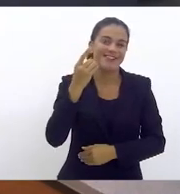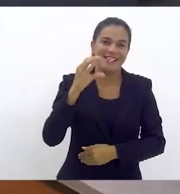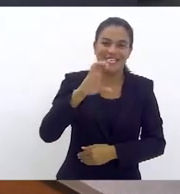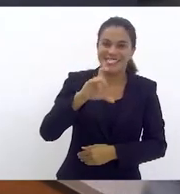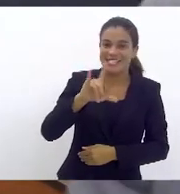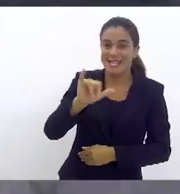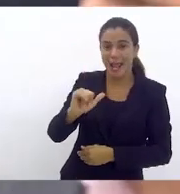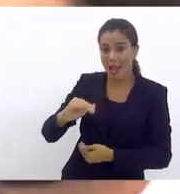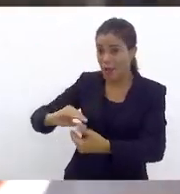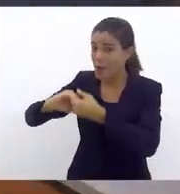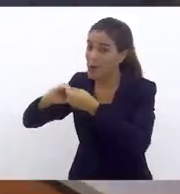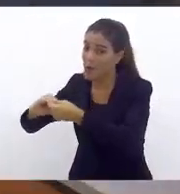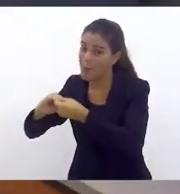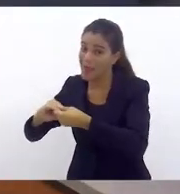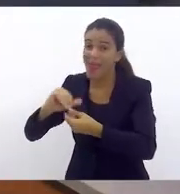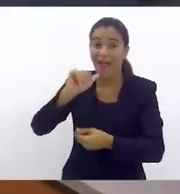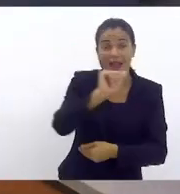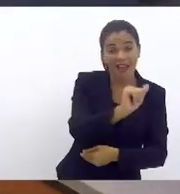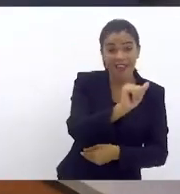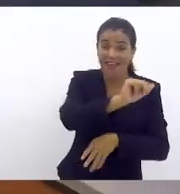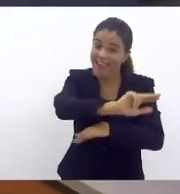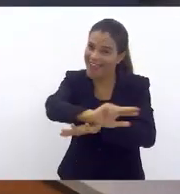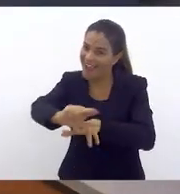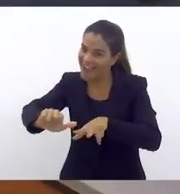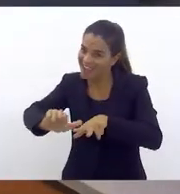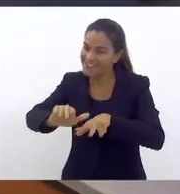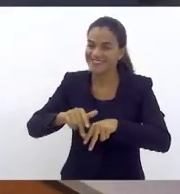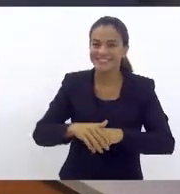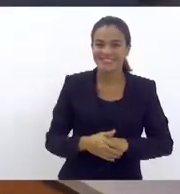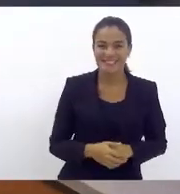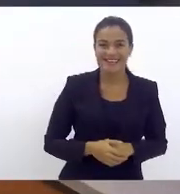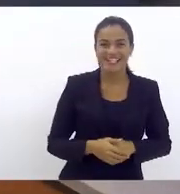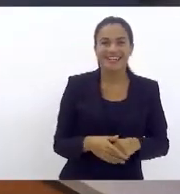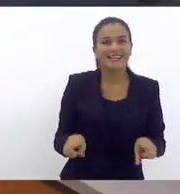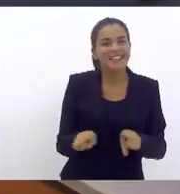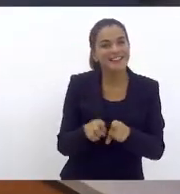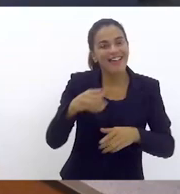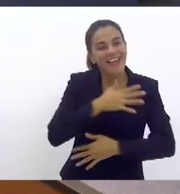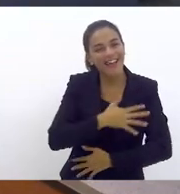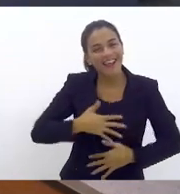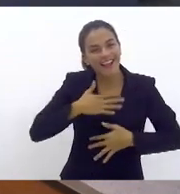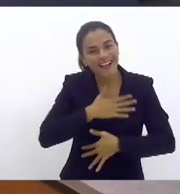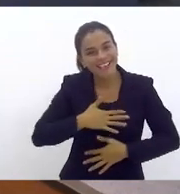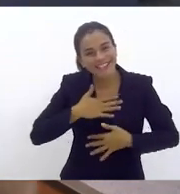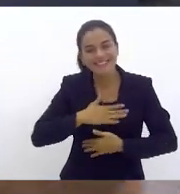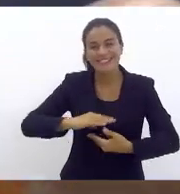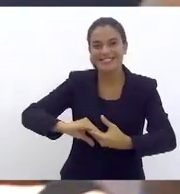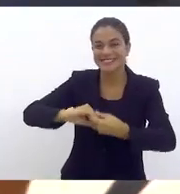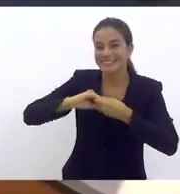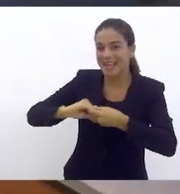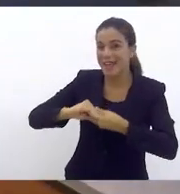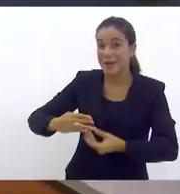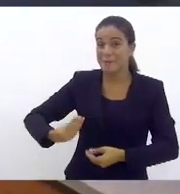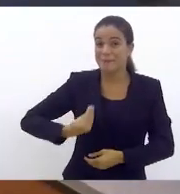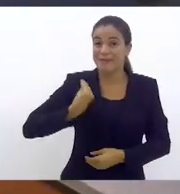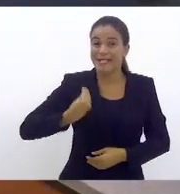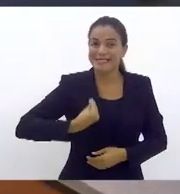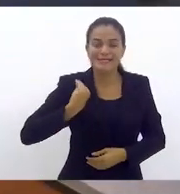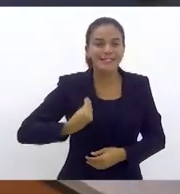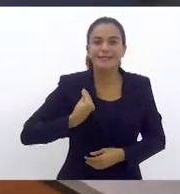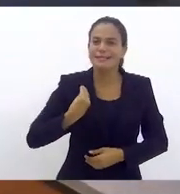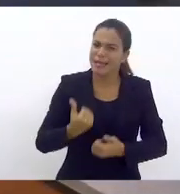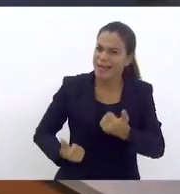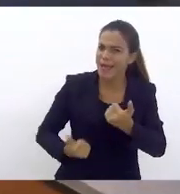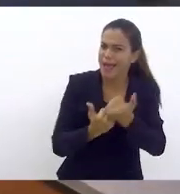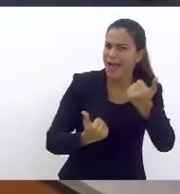o cumprimento ás e aos demais colegas de deputados e agradecer e saudar também a presença e a